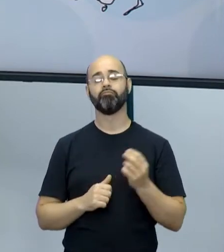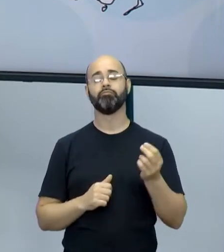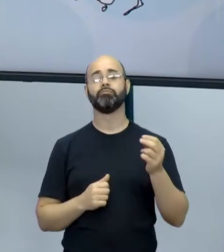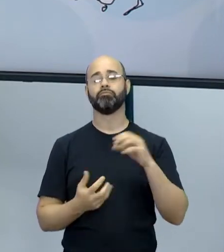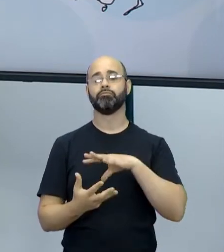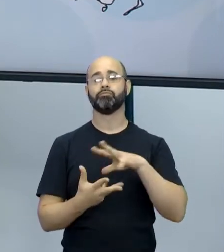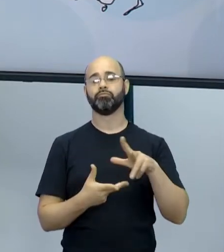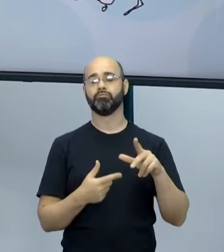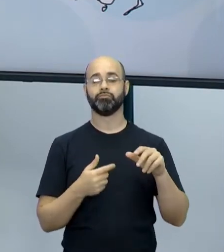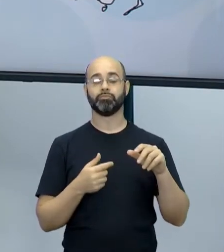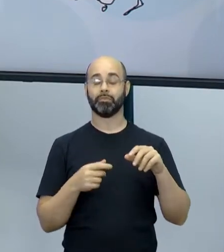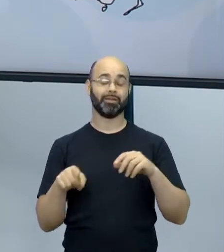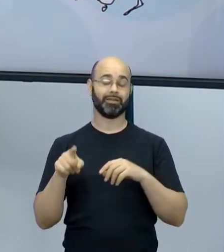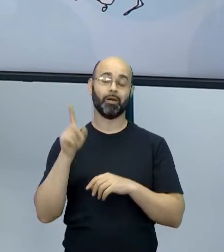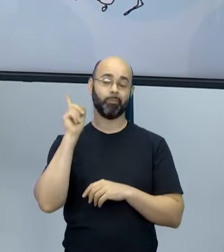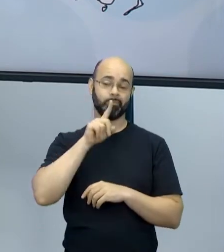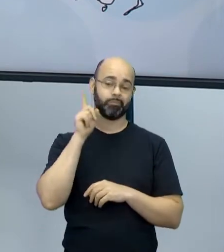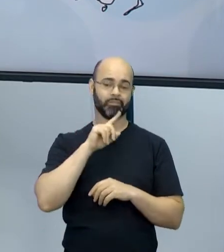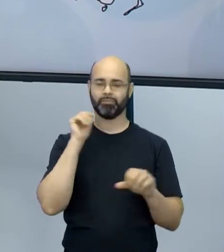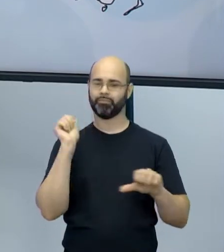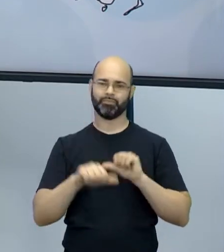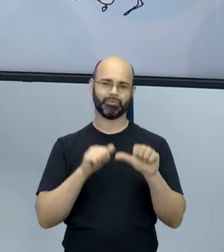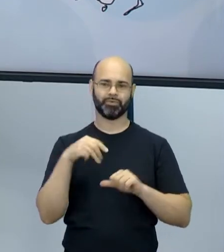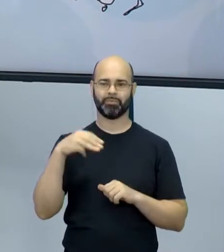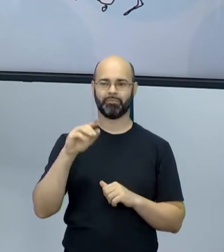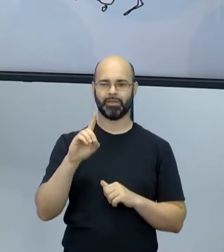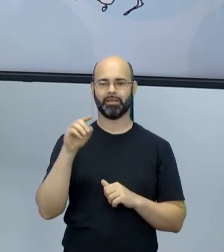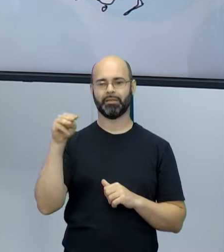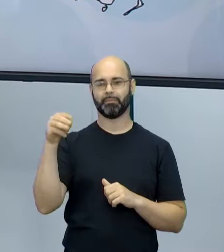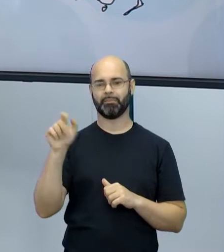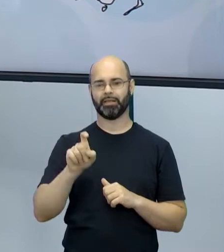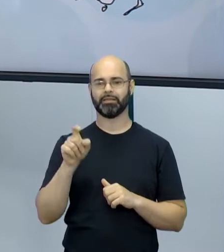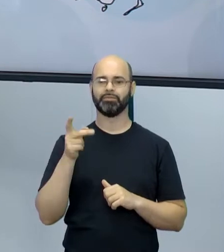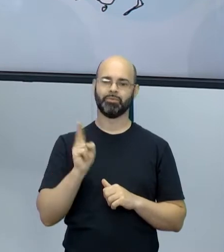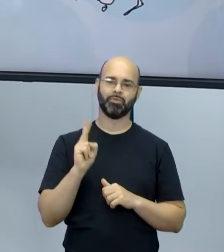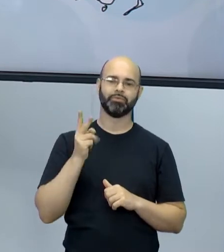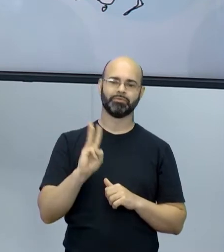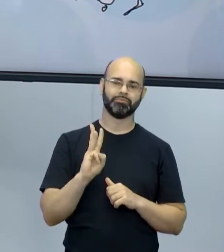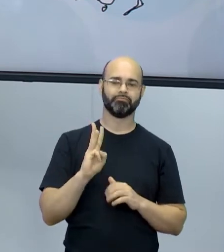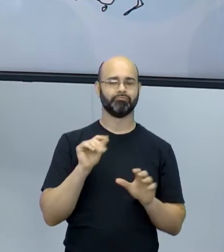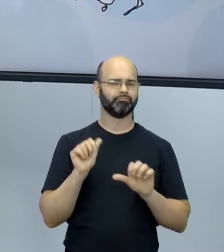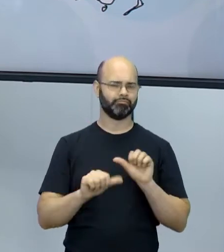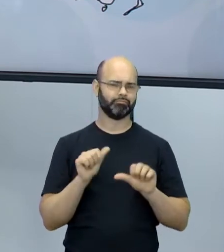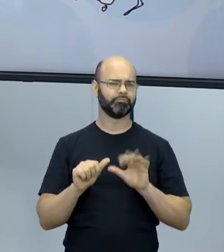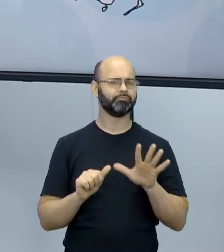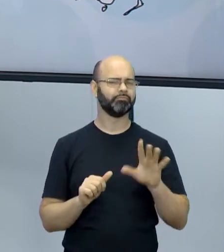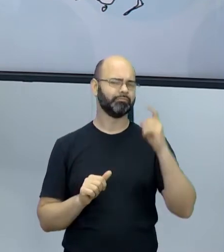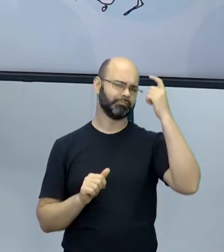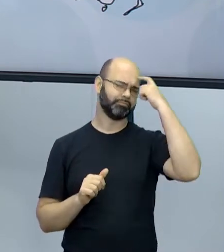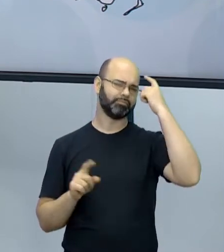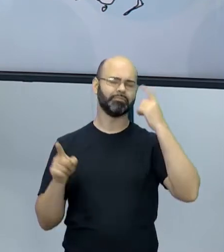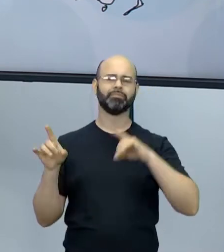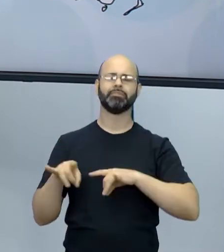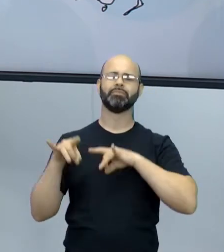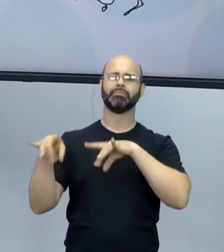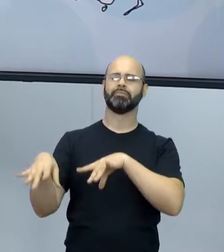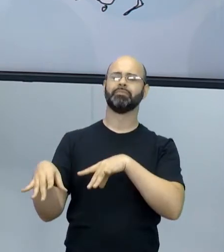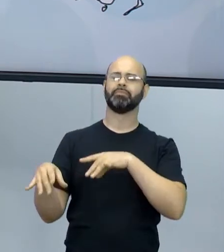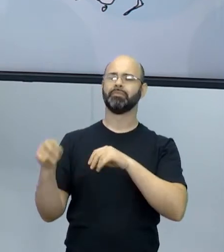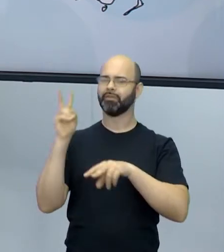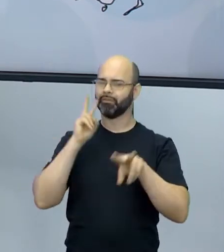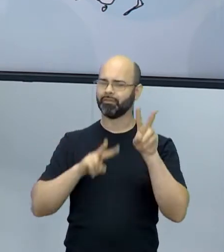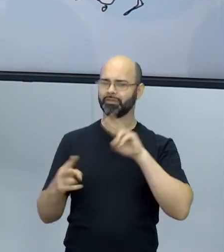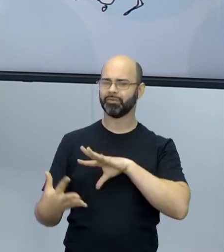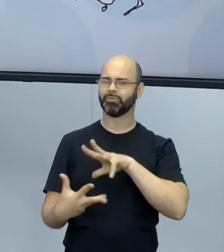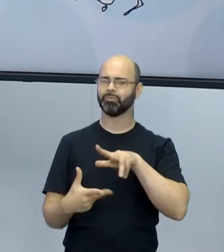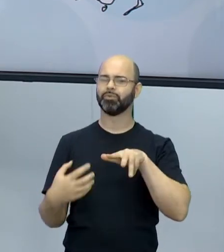Mad Max 2, 3, tem o último Mad Max, todos filmes muito bons. Mas a ideia é você pensar assim, o que tem de australiano, de visão de